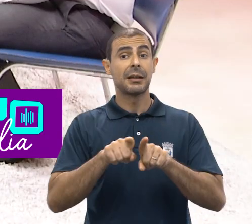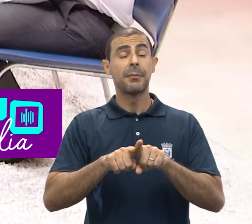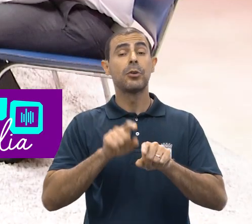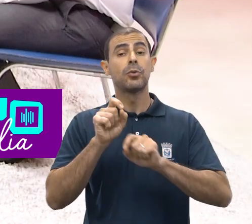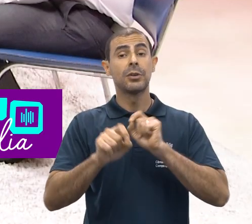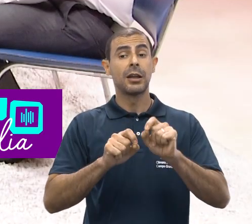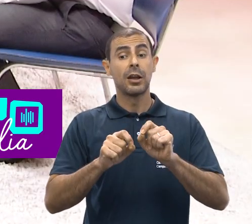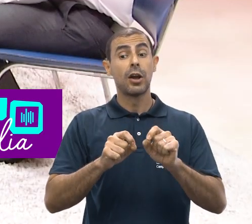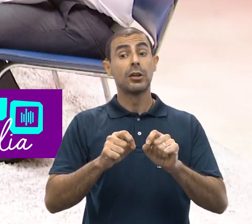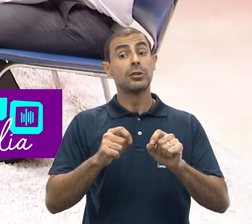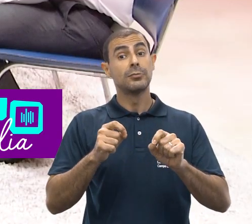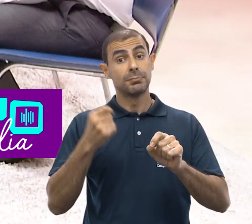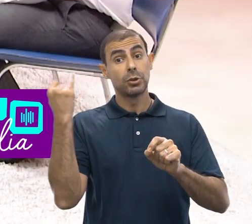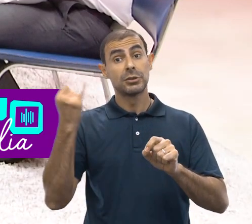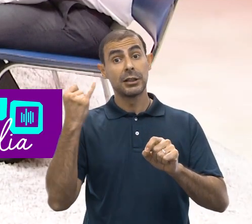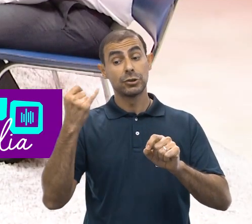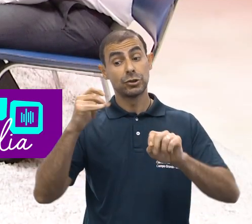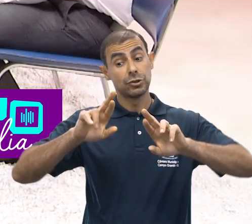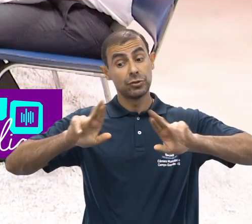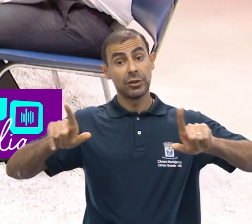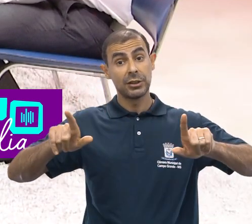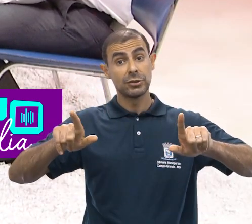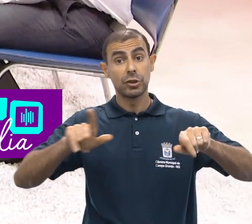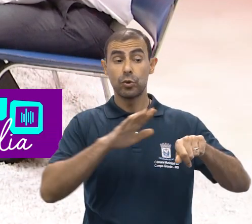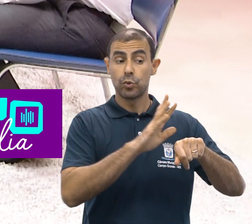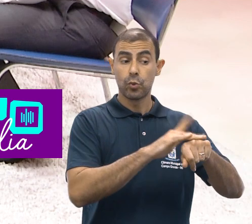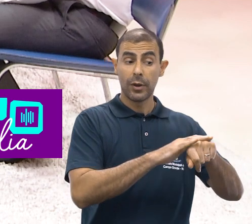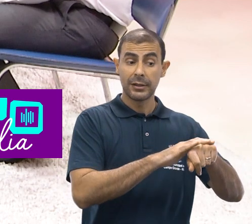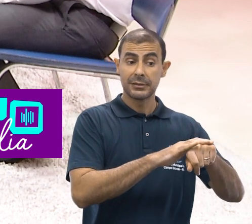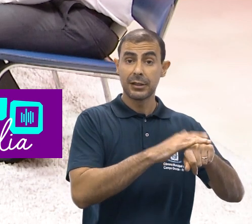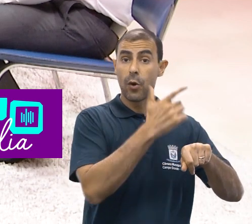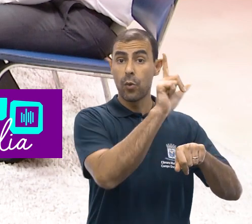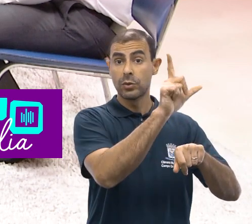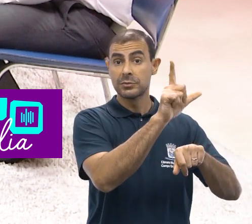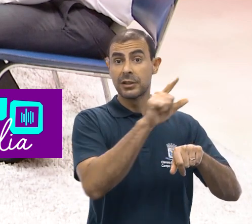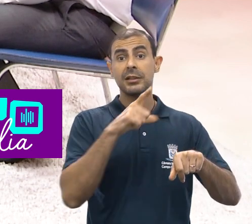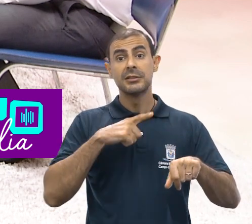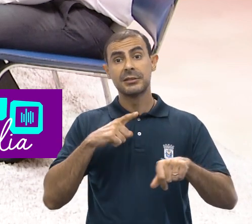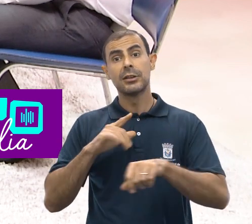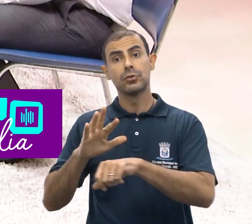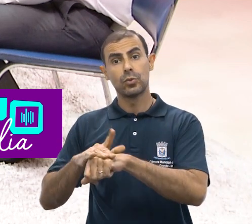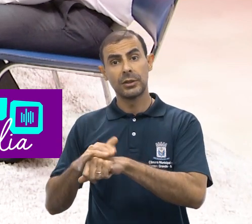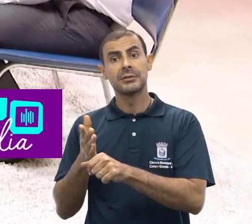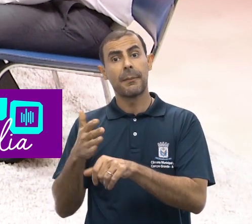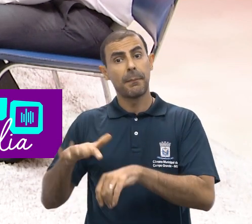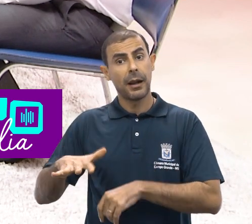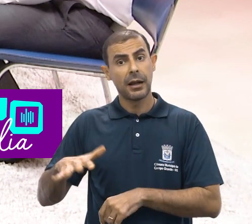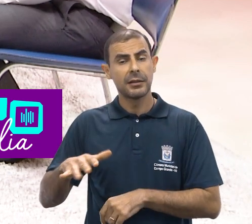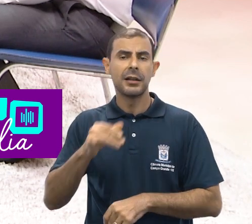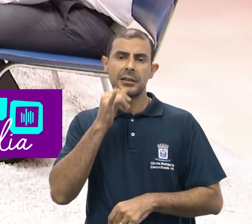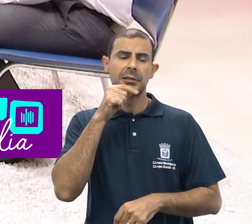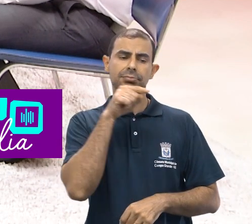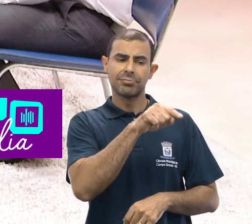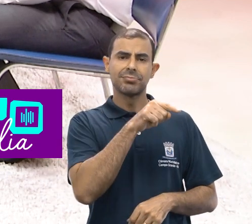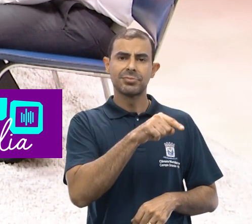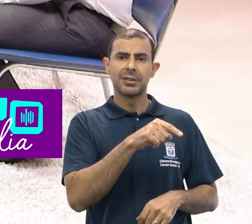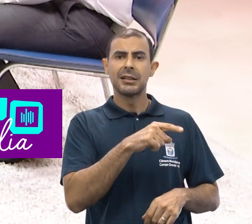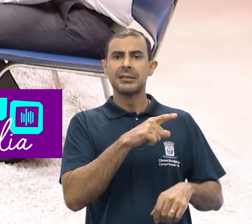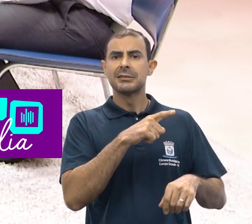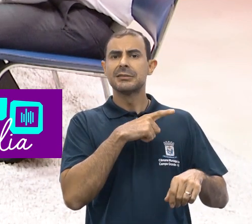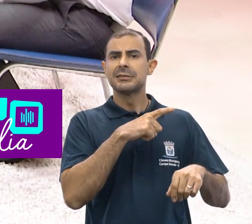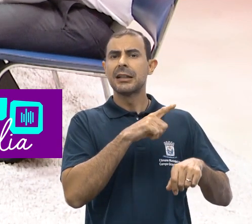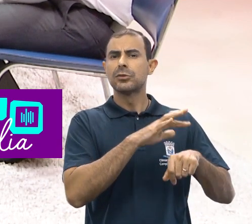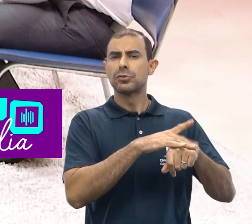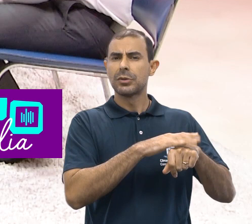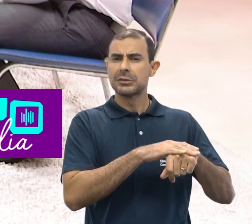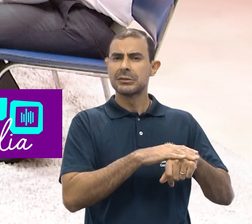que tem outras doenças que parecem com Parkinson, mas não são Parkinson, e essas, principalmente essas, não são candidatas à cirurgia. Por exemplo,